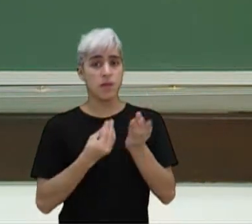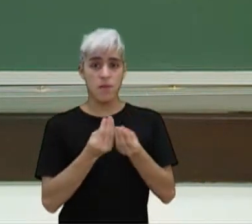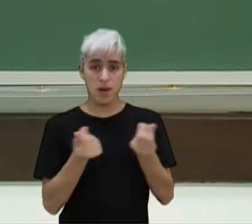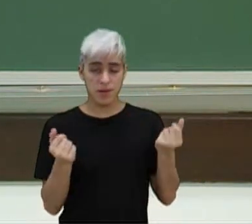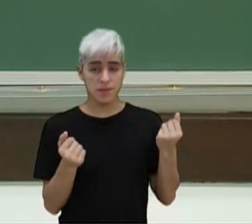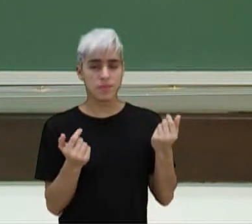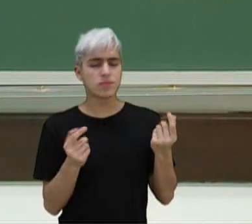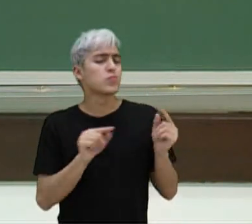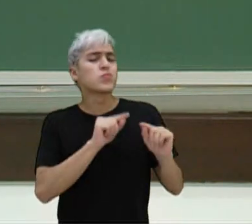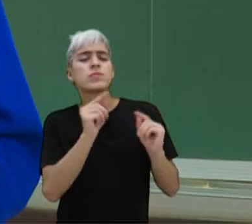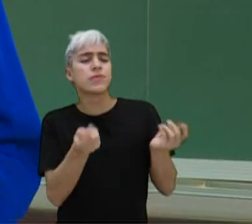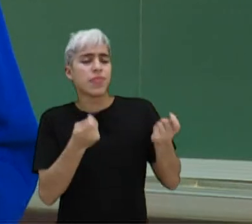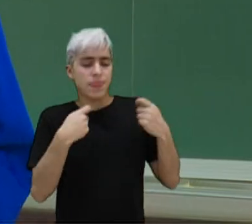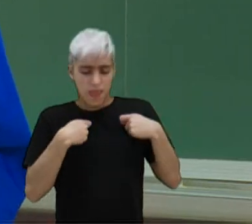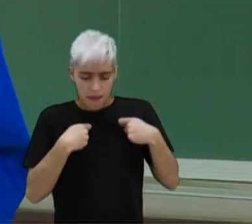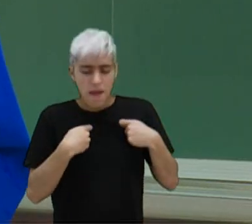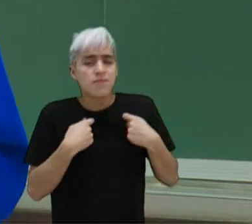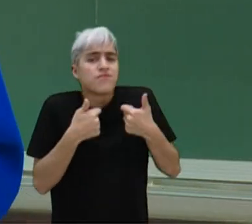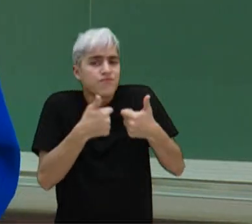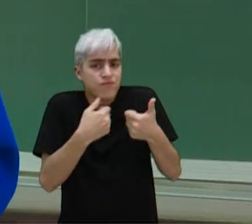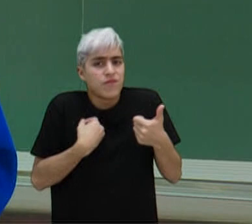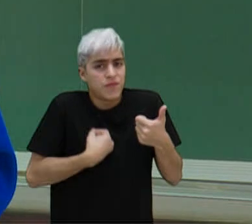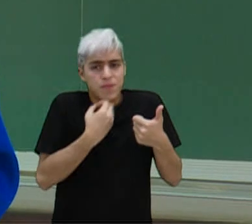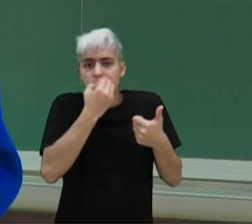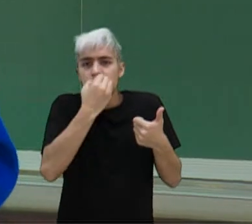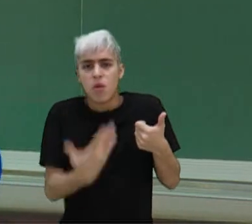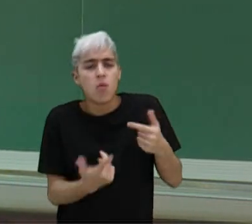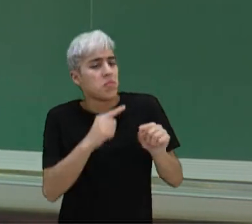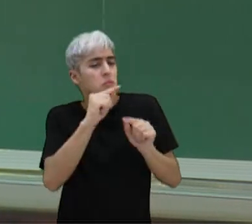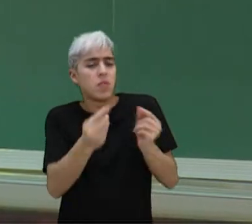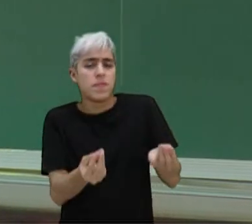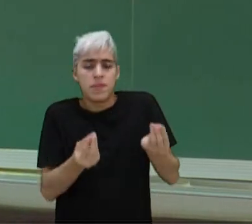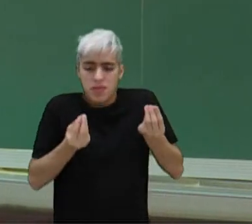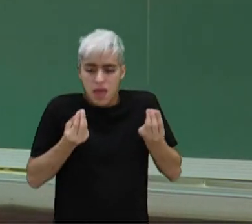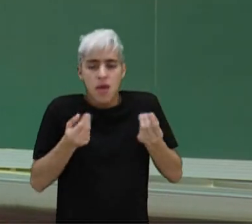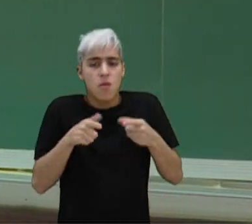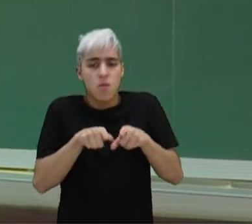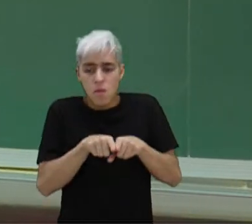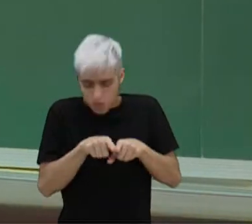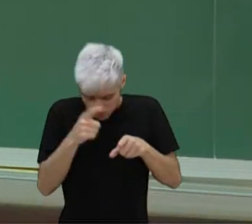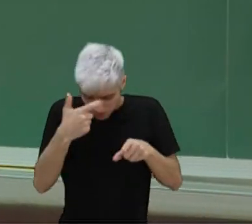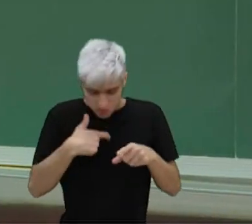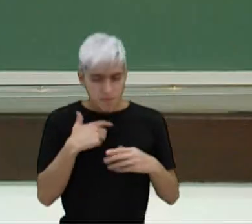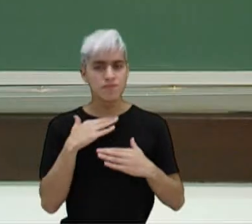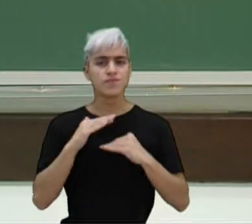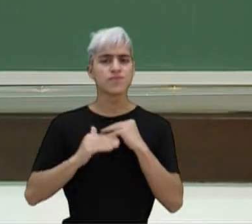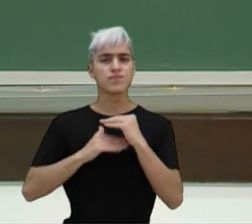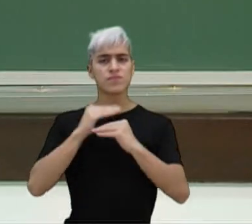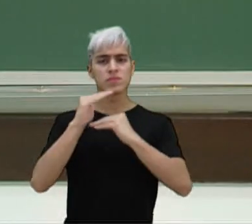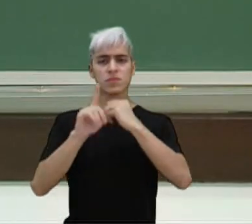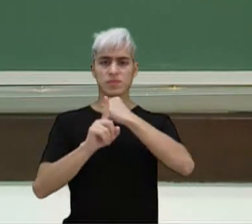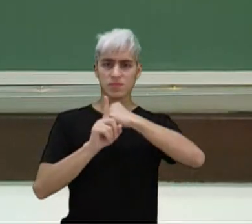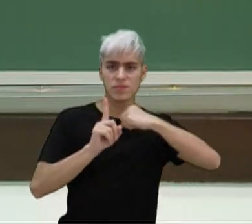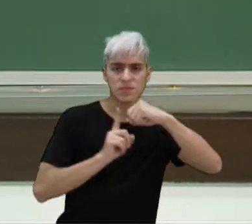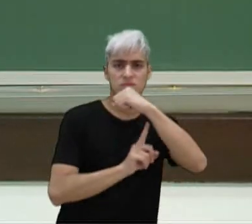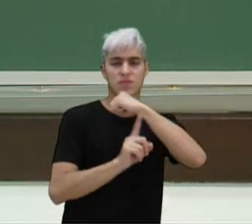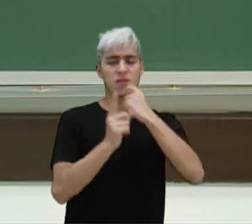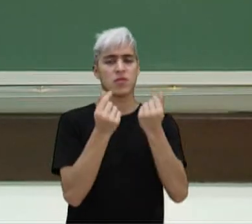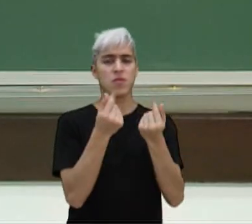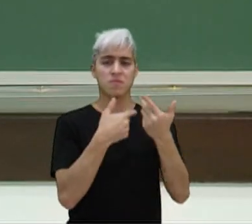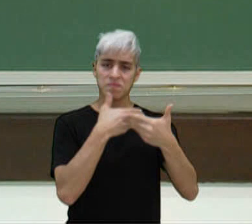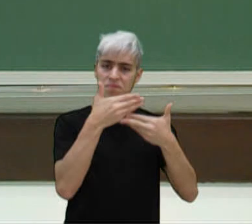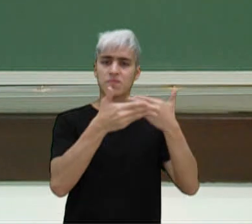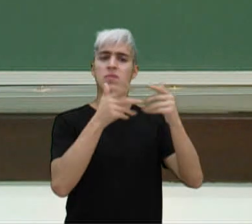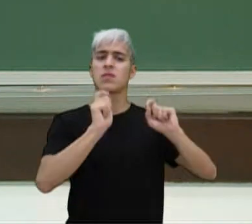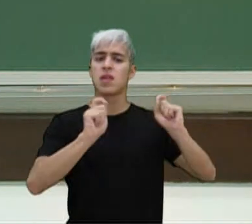que proporciona uma qualidade de vida? O que proporciona a pessoa poder desenvolver-se social e economicamente,